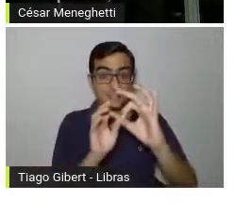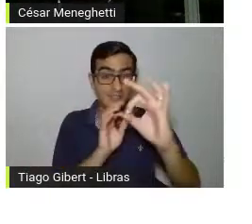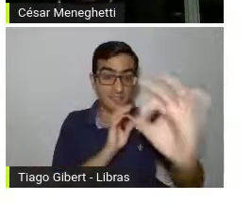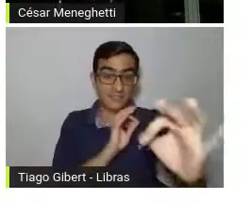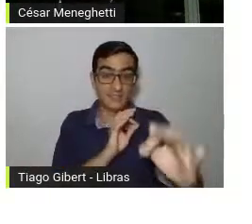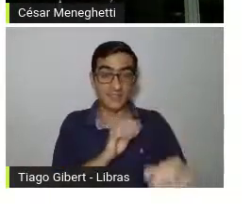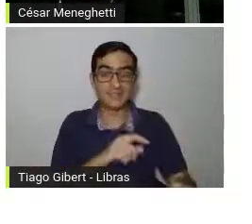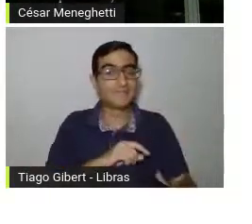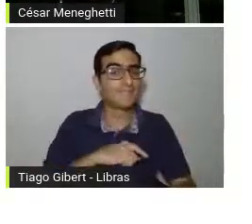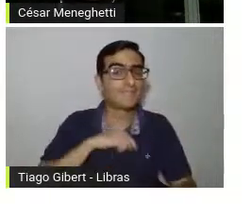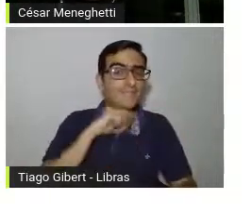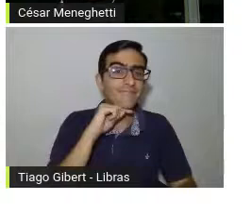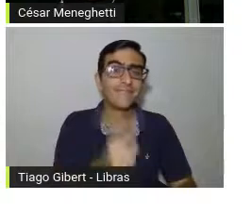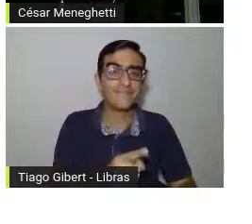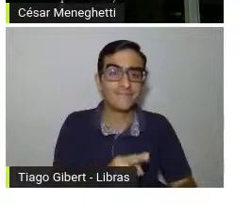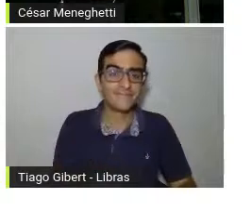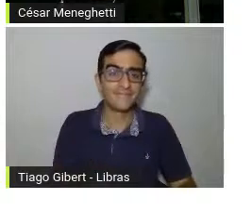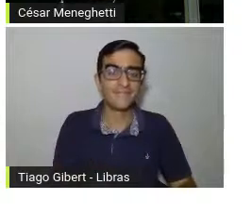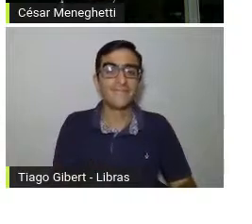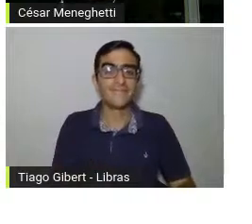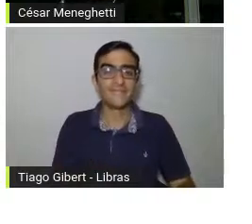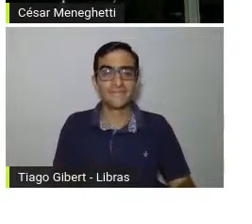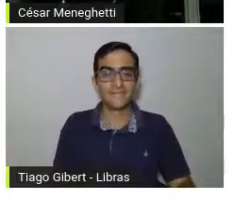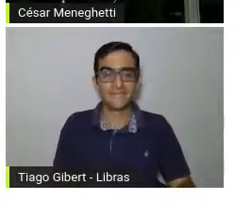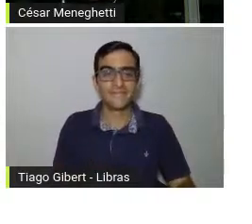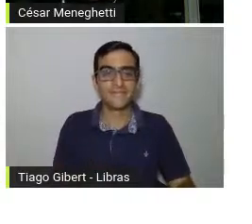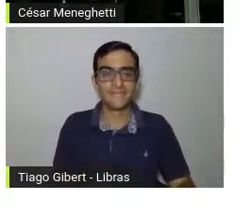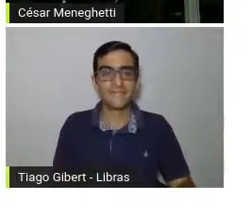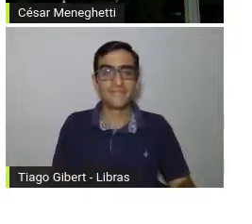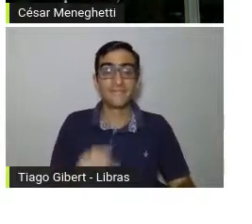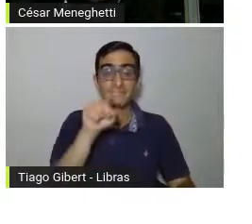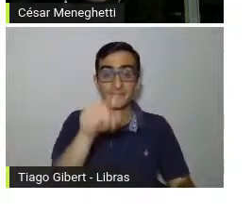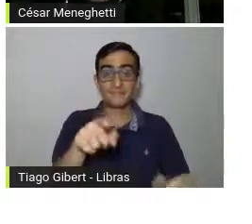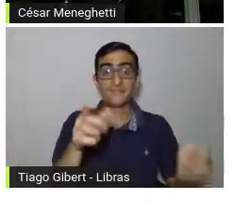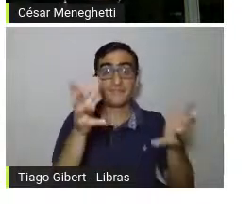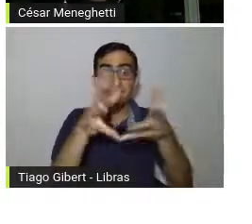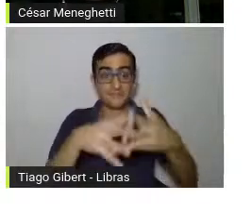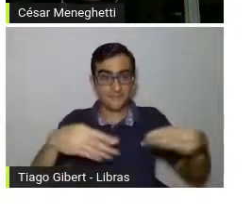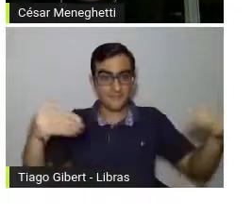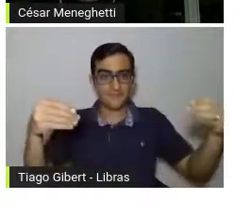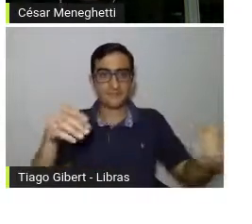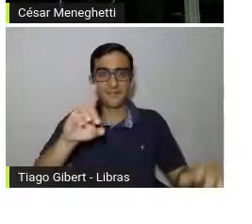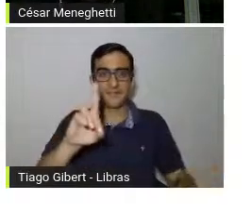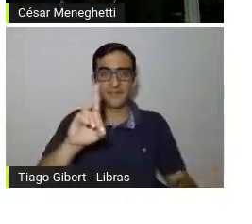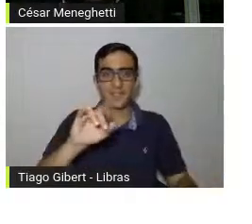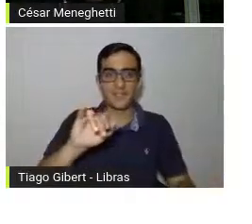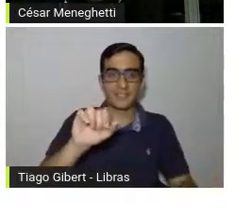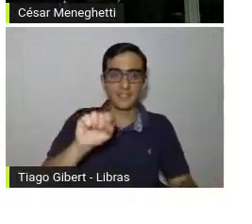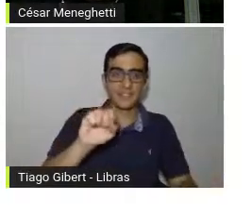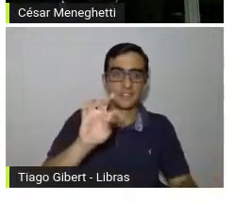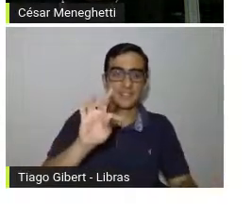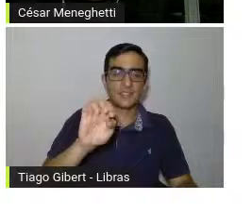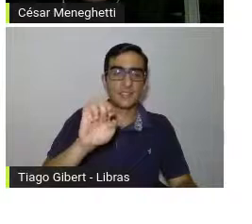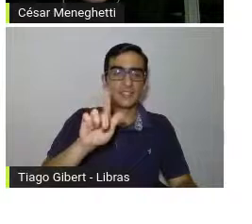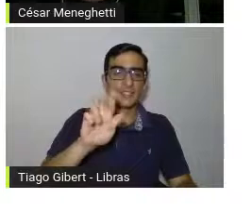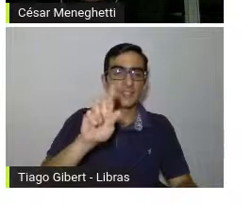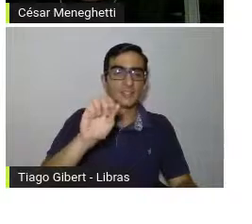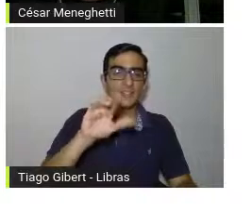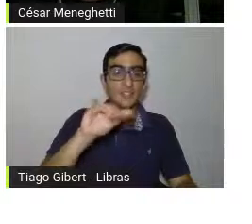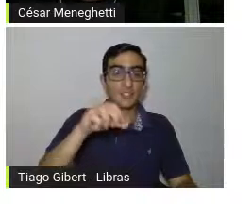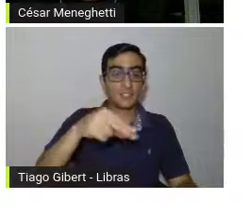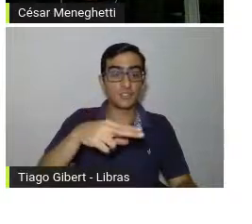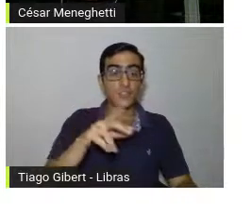Não deu certo. E a Disintegration também. Hoje uma pessoa fez uma leitura que está ao